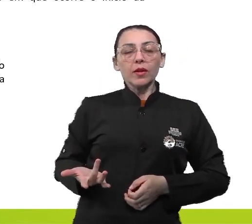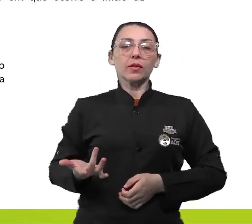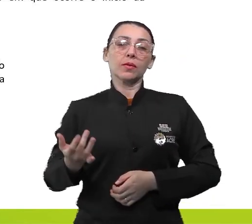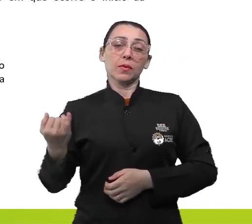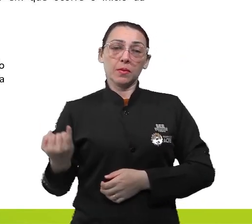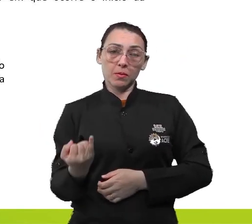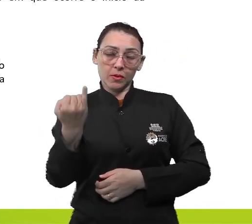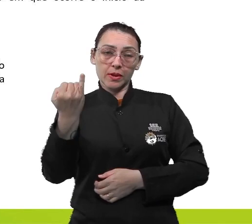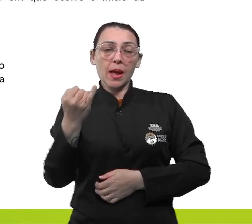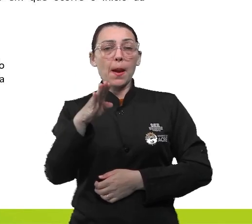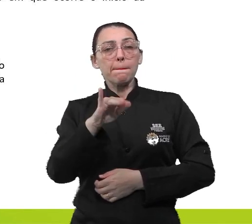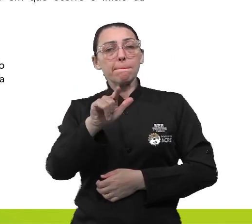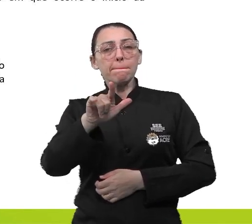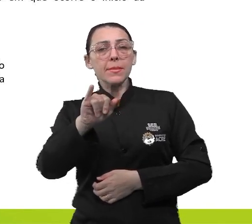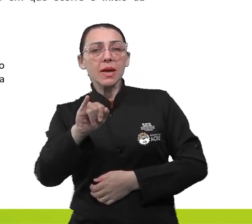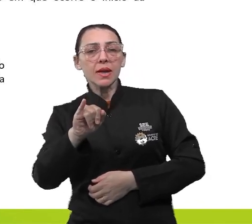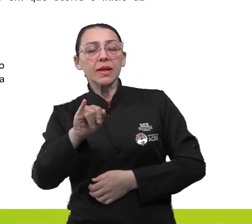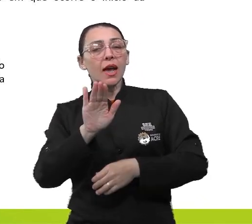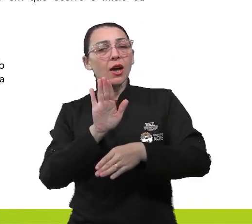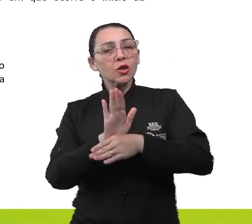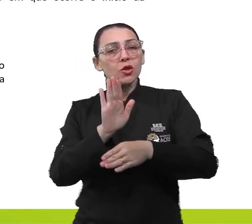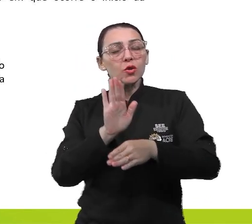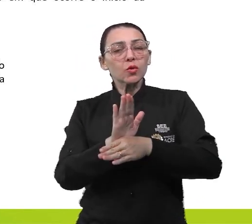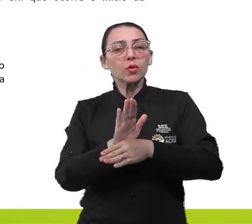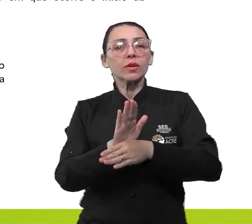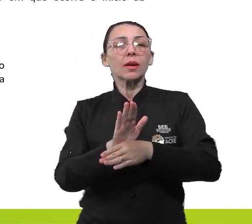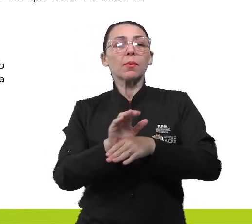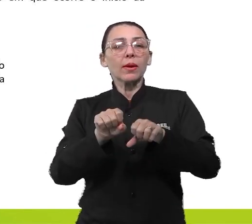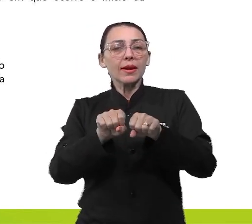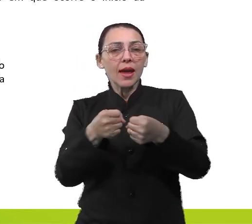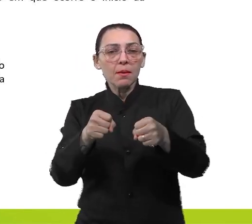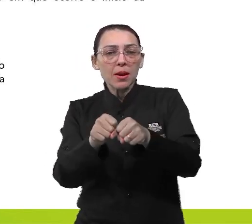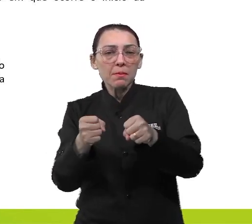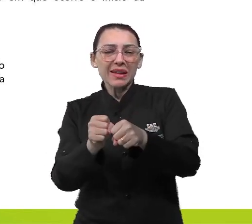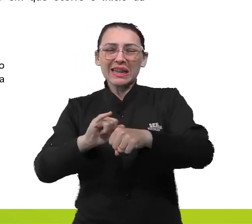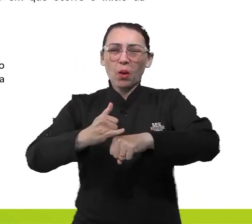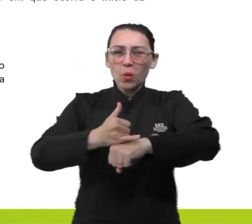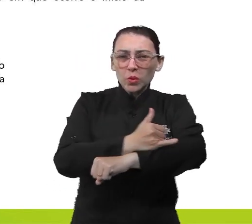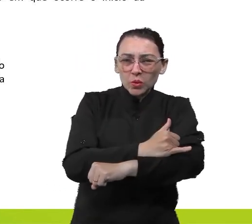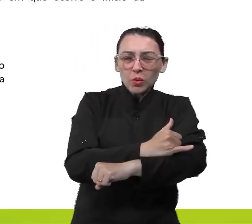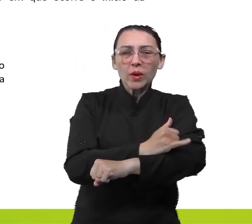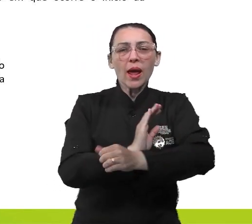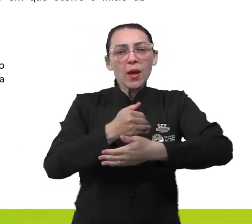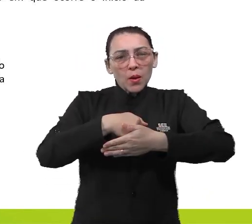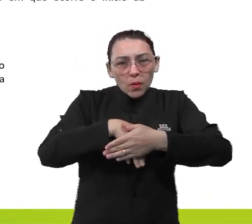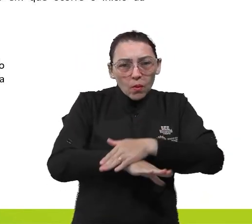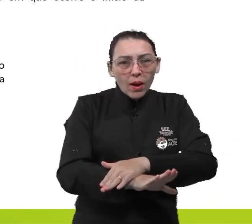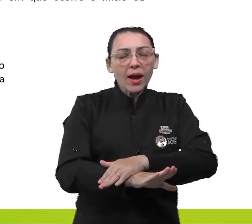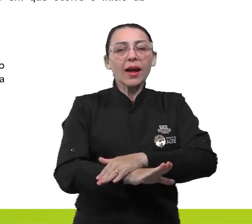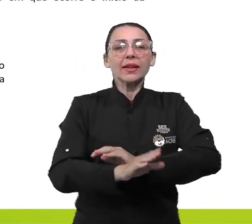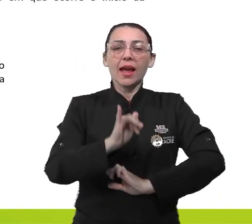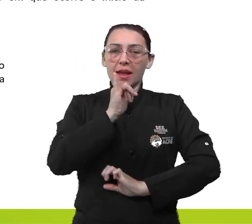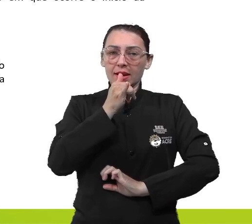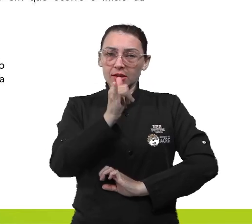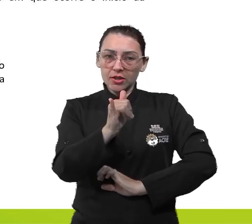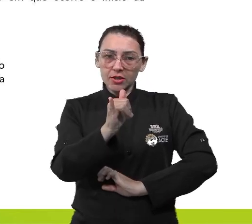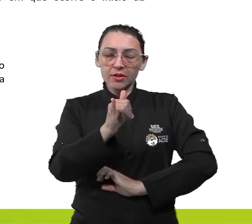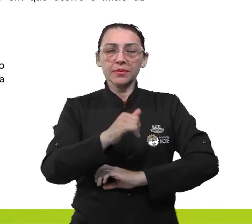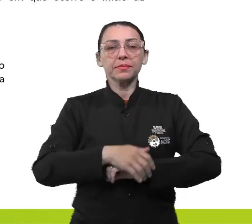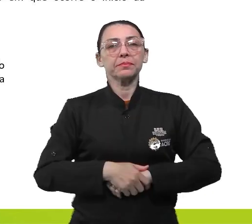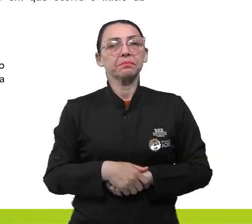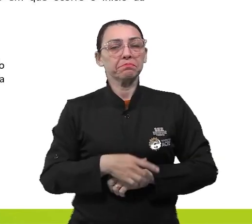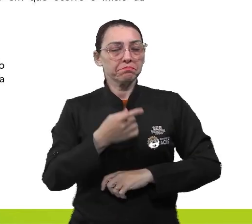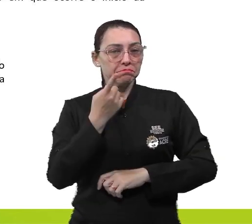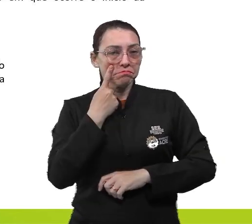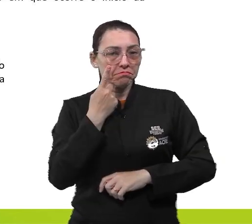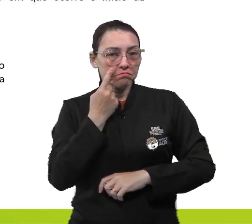produz a bile, que auxilia na digestão de gorduras e armazena a energia. Olha só